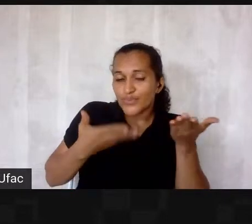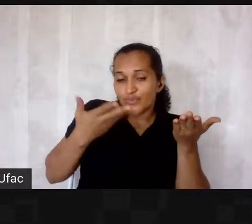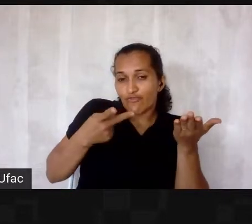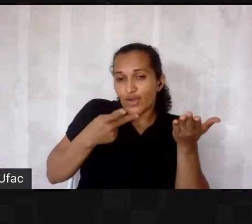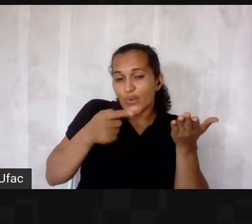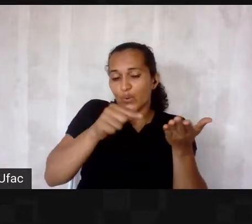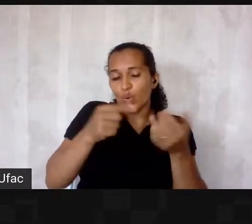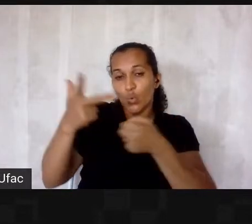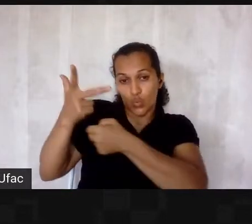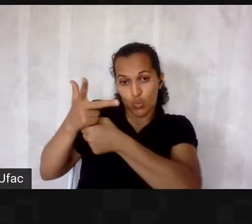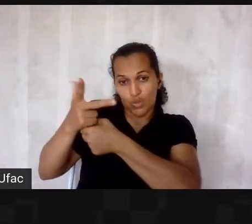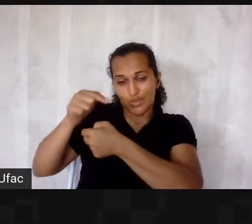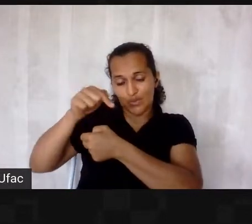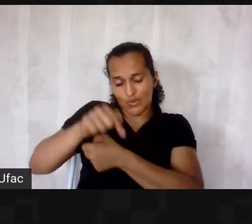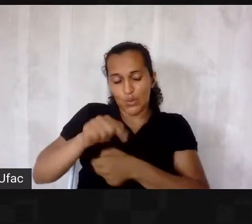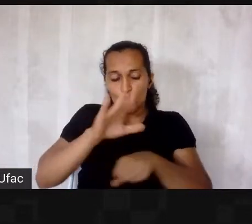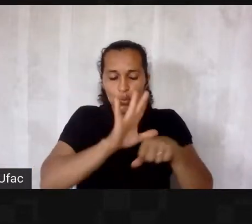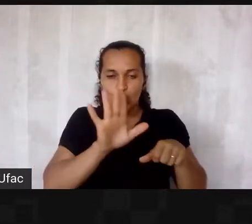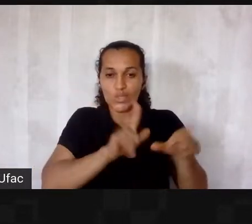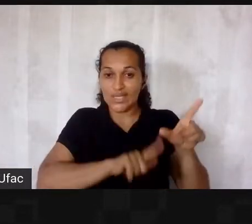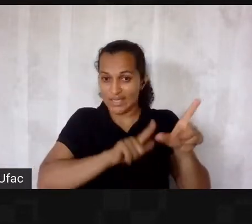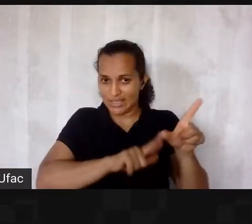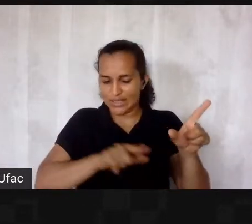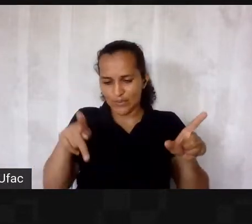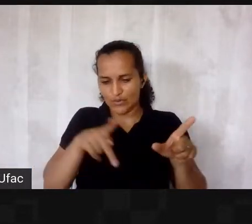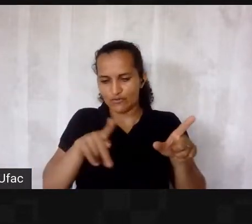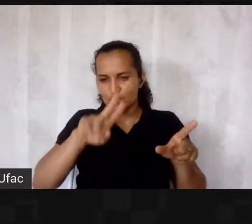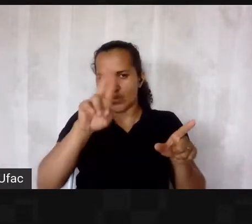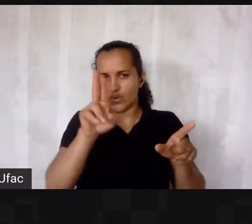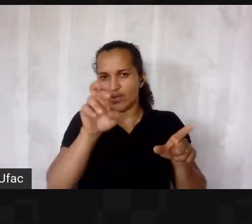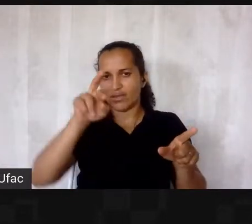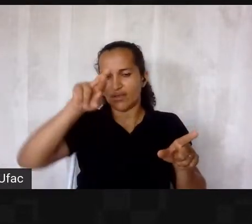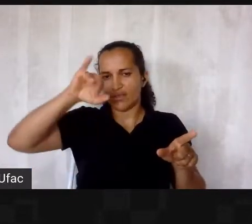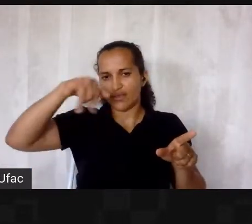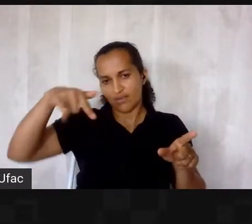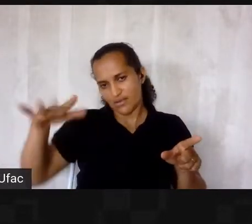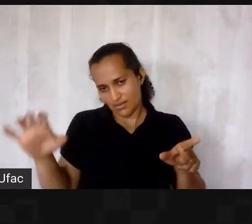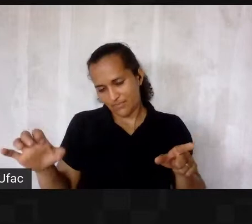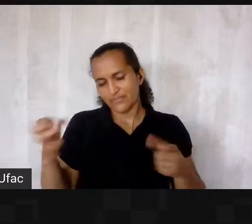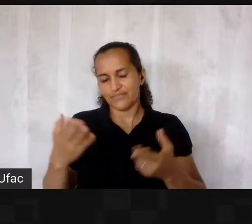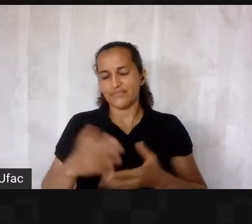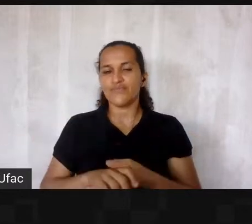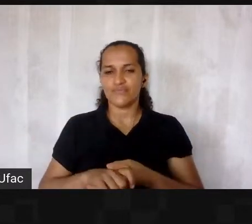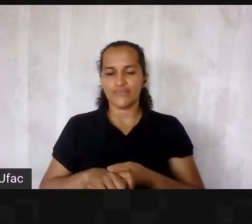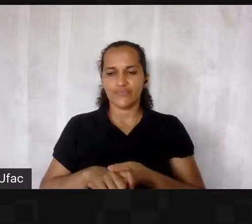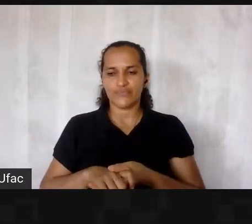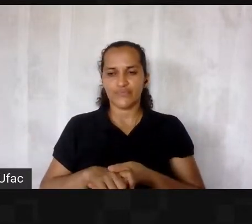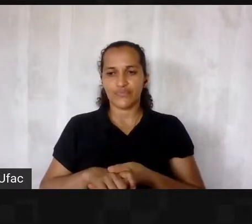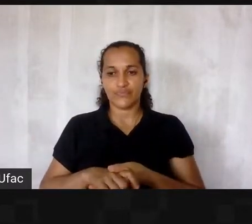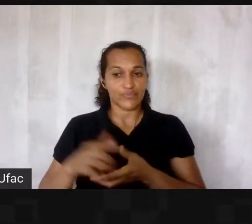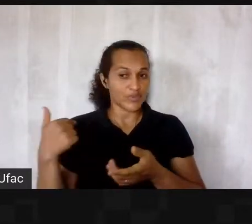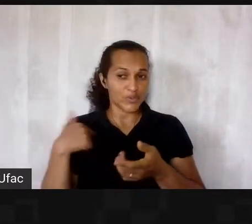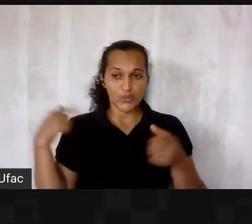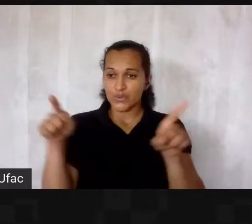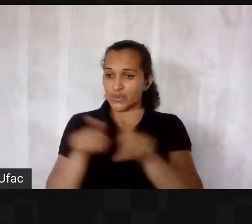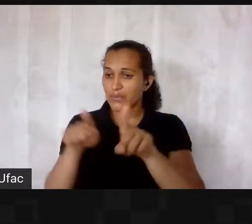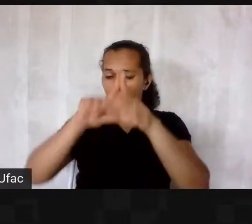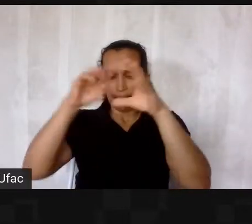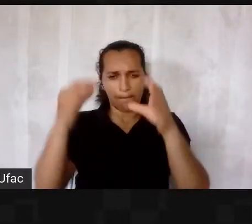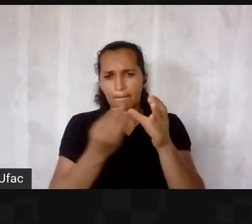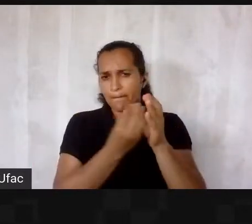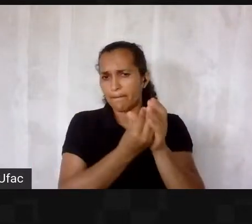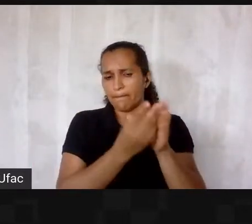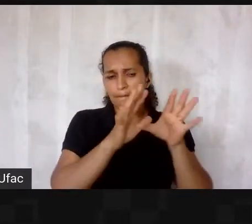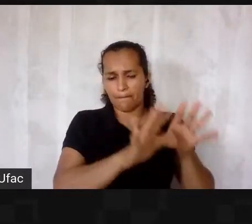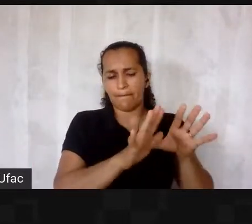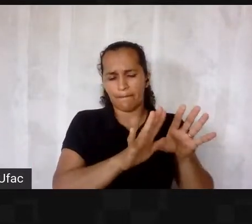vídeo sobre o curso de letras pelo professor Henrique. Também me sinto parte da história do